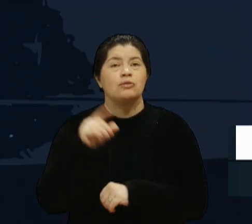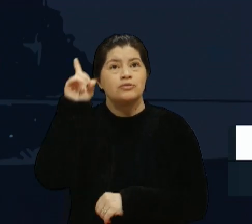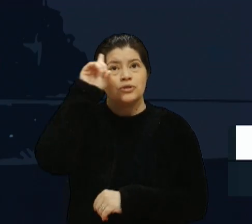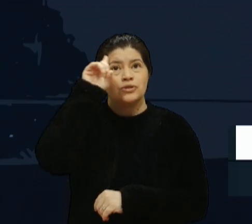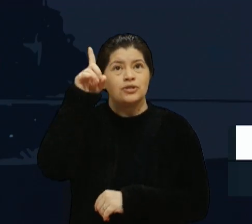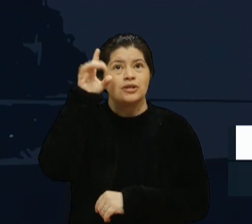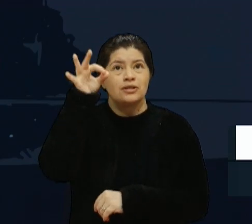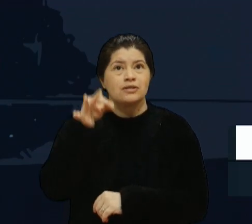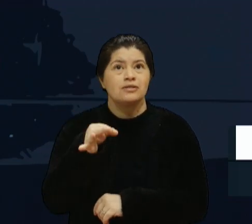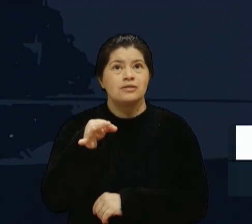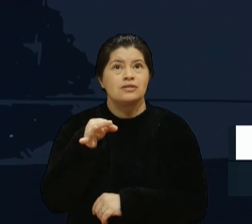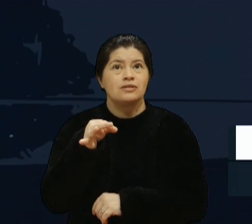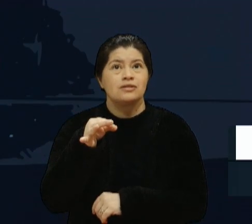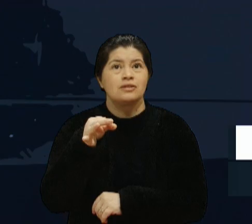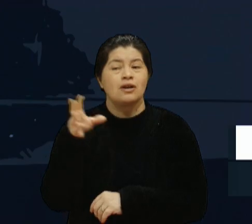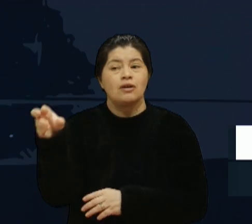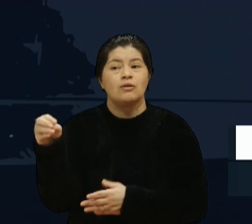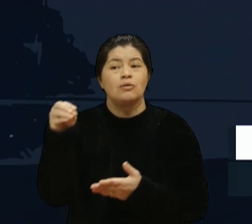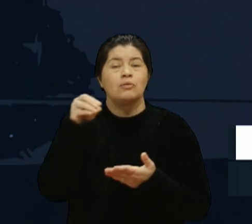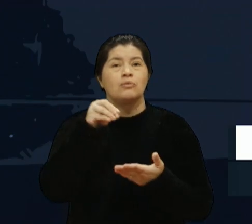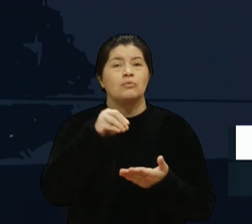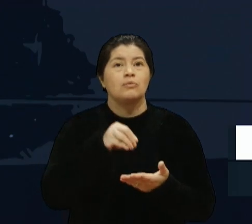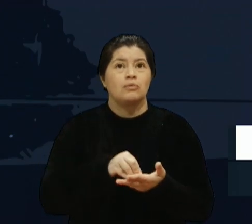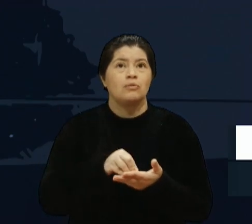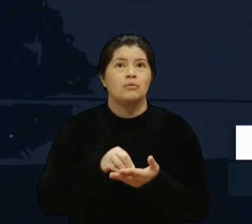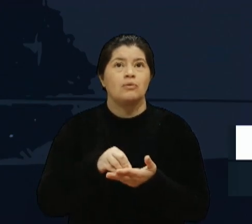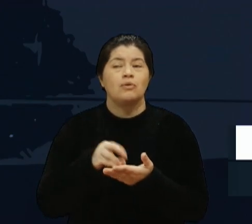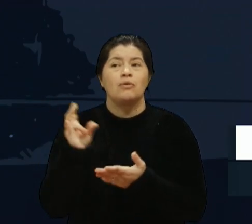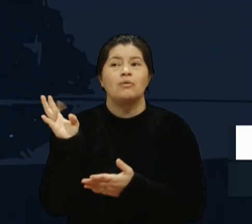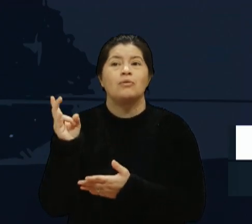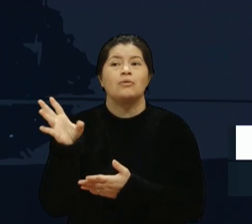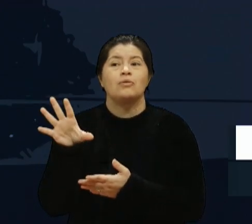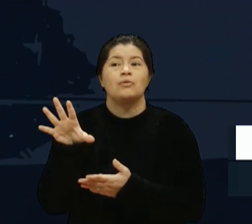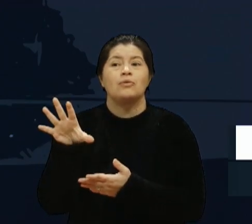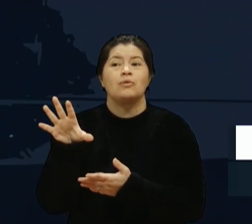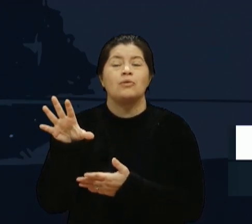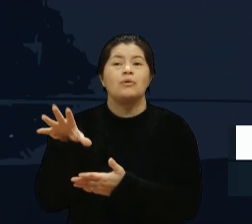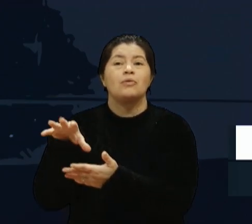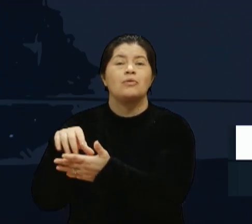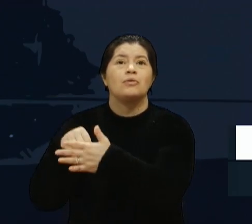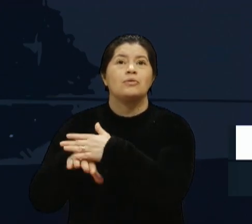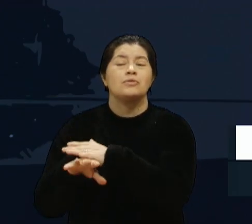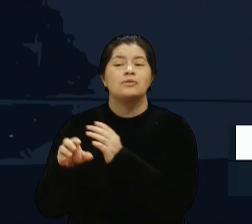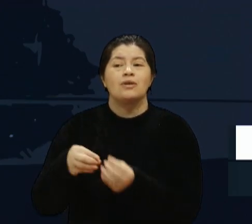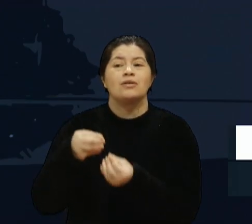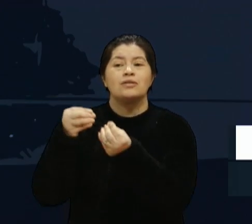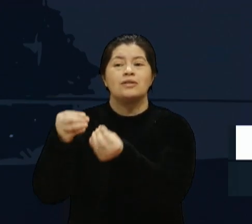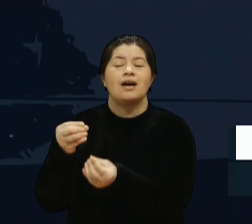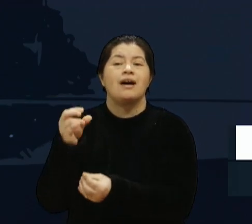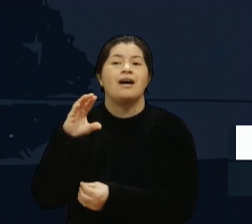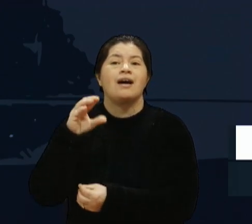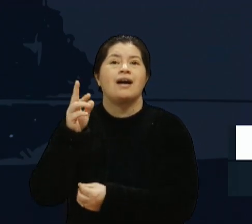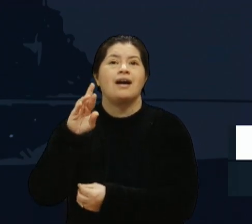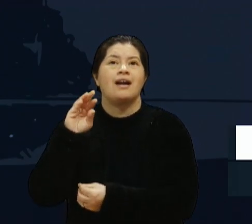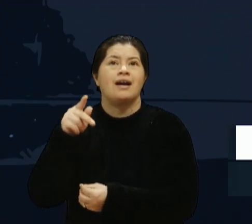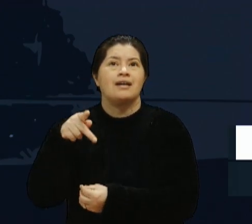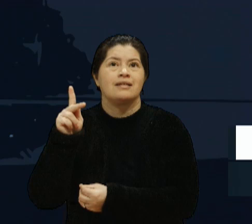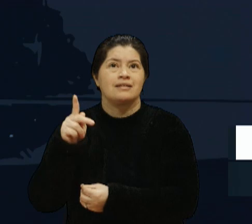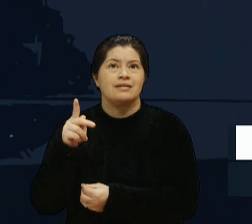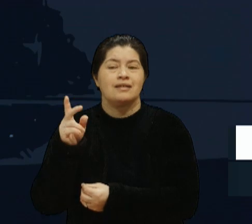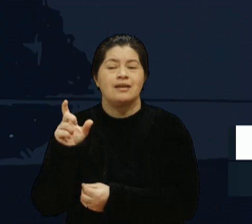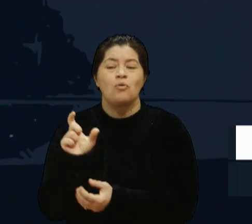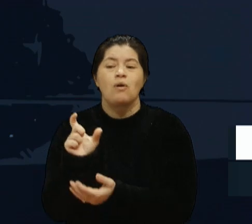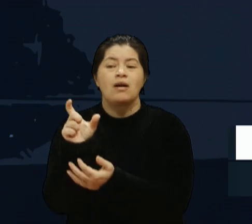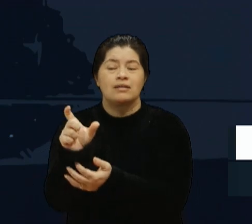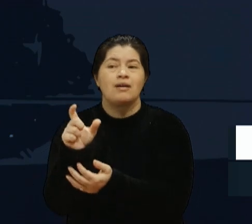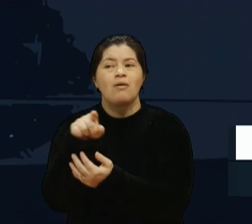na verdade, receber o recurso do Bolsa Família, o traficante saca e dá um saquinho de crack para ele. E o cartão fica com o